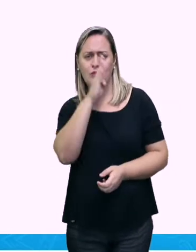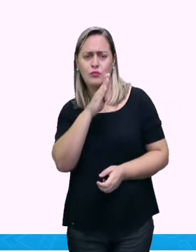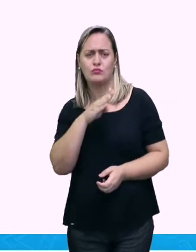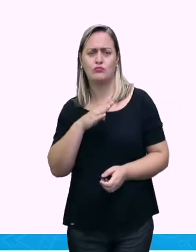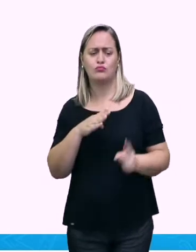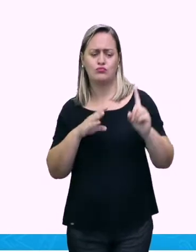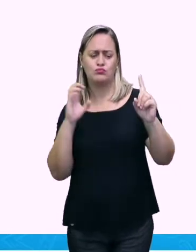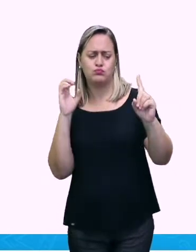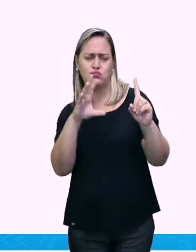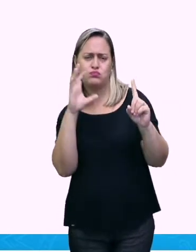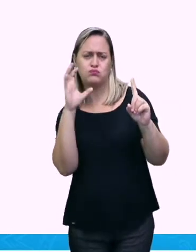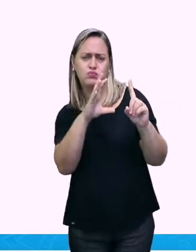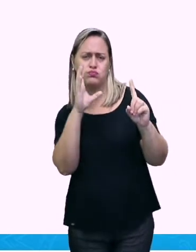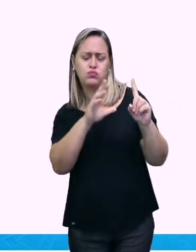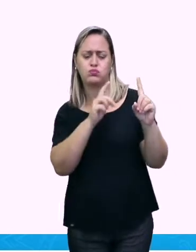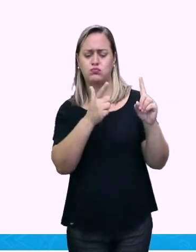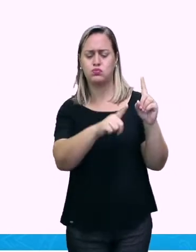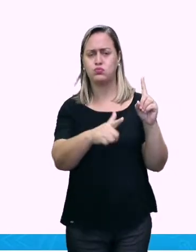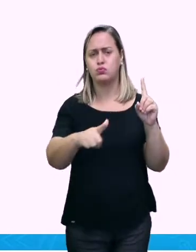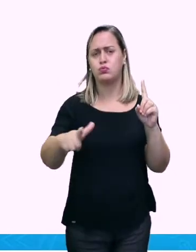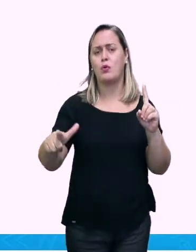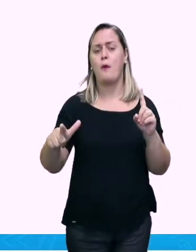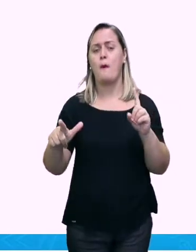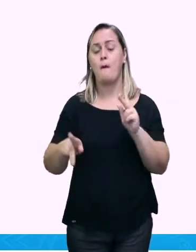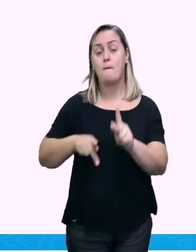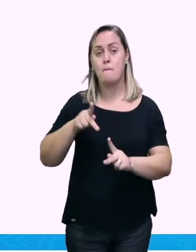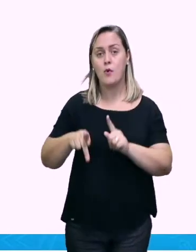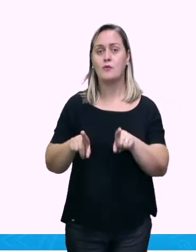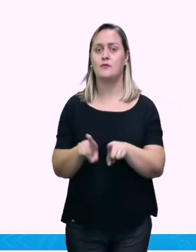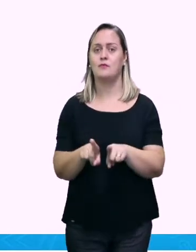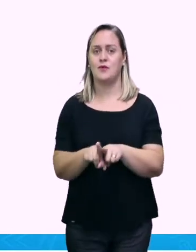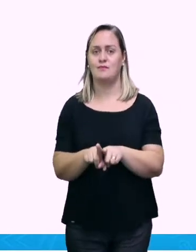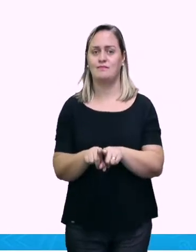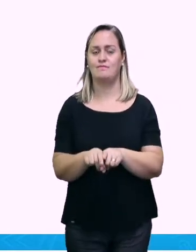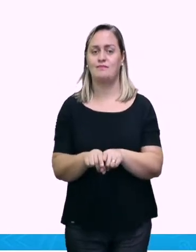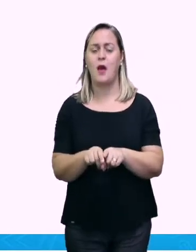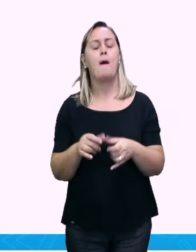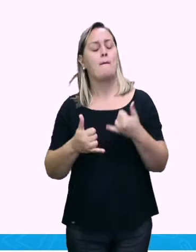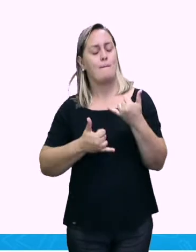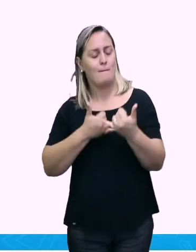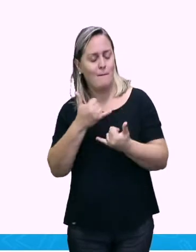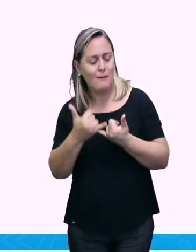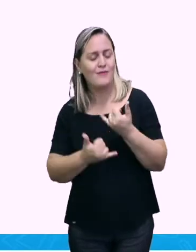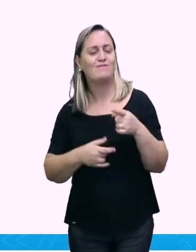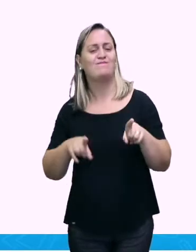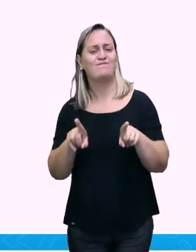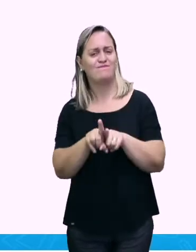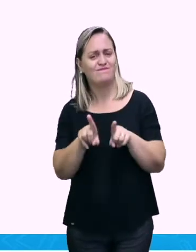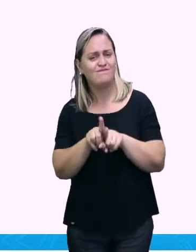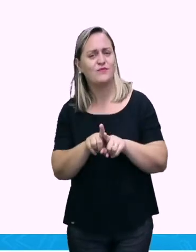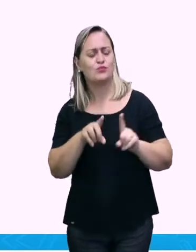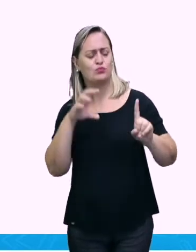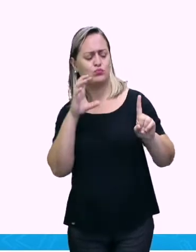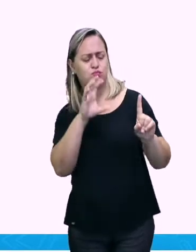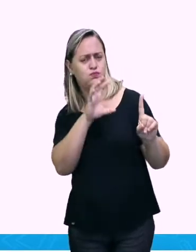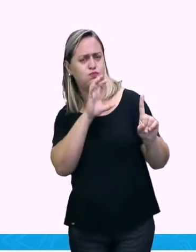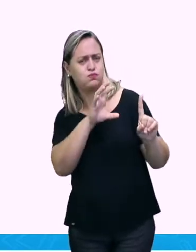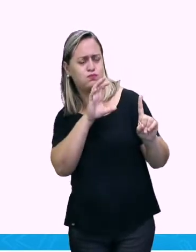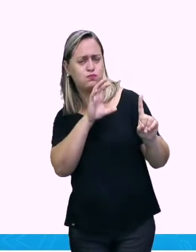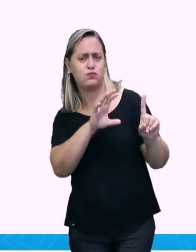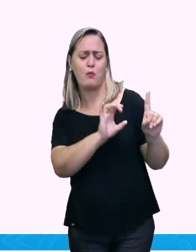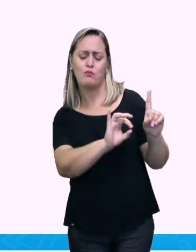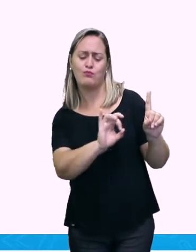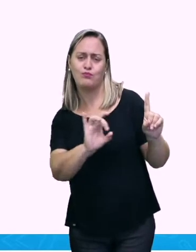de diferentes povos. Com isso, nossas brincadeiras são influenciadas também por cada uma